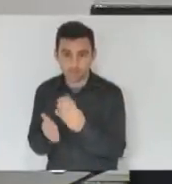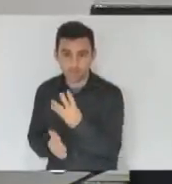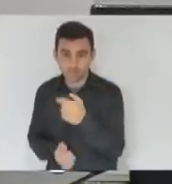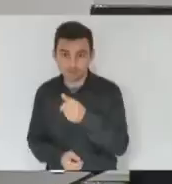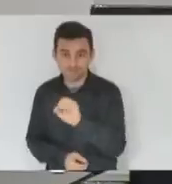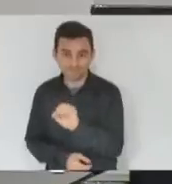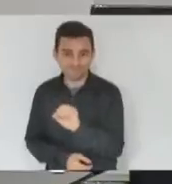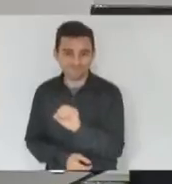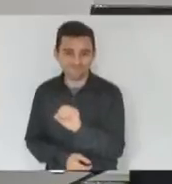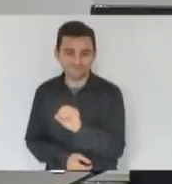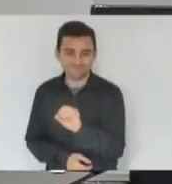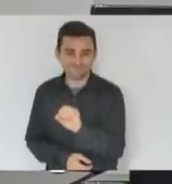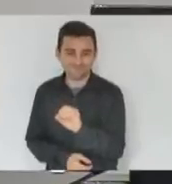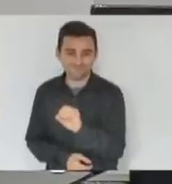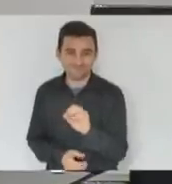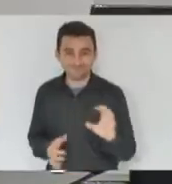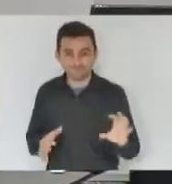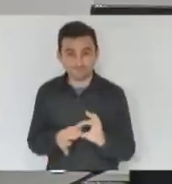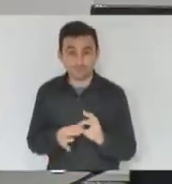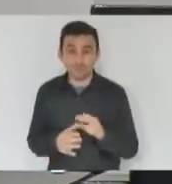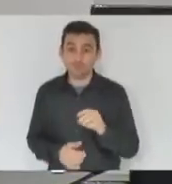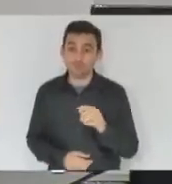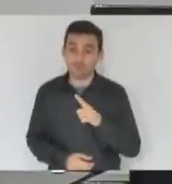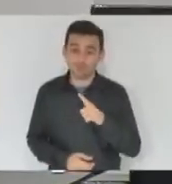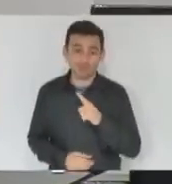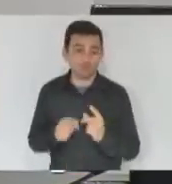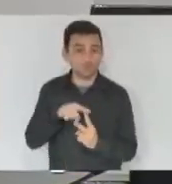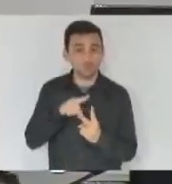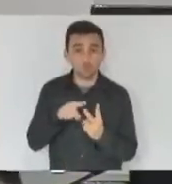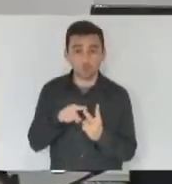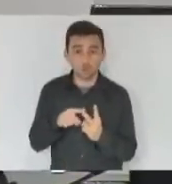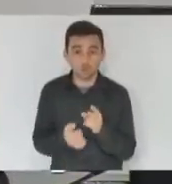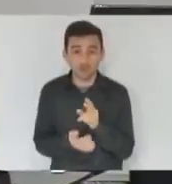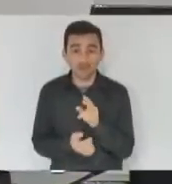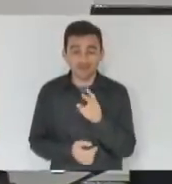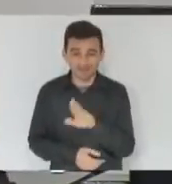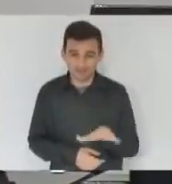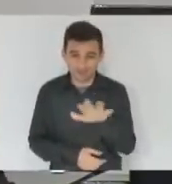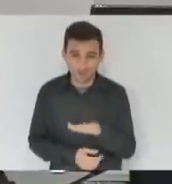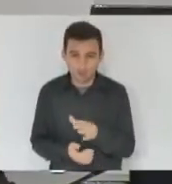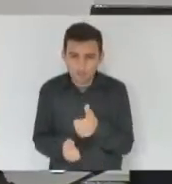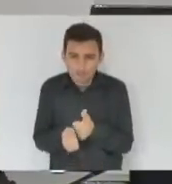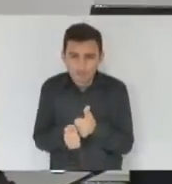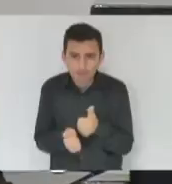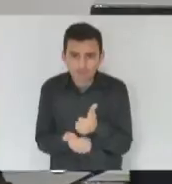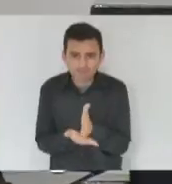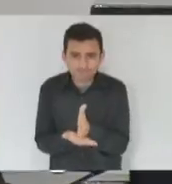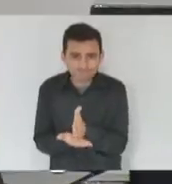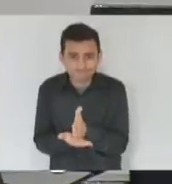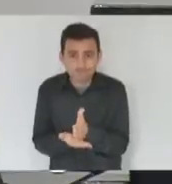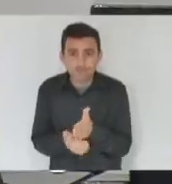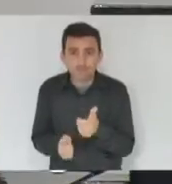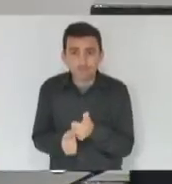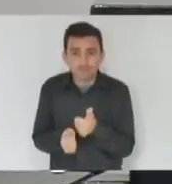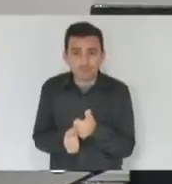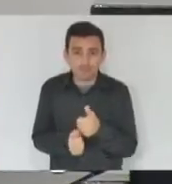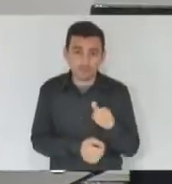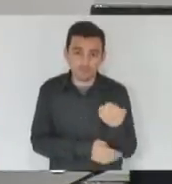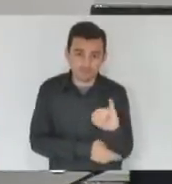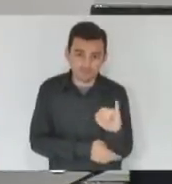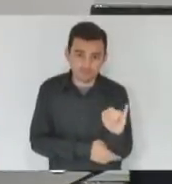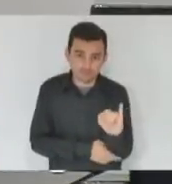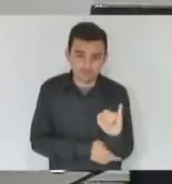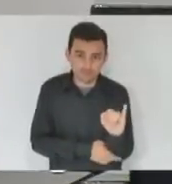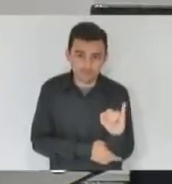embora próximas, deputado Gerri, que conhece muito bem tanto o Alto Vale do